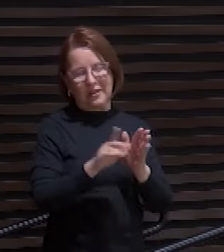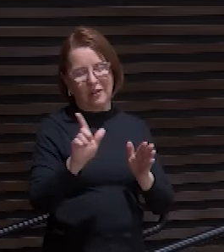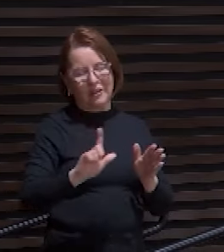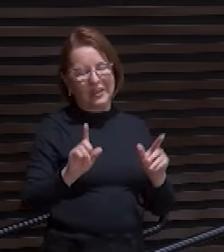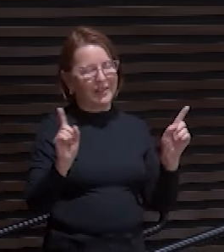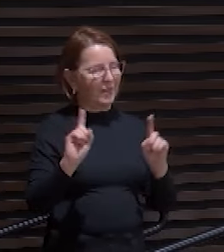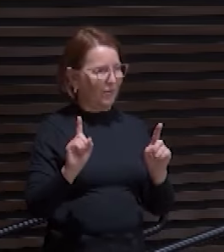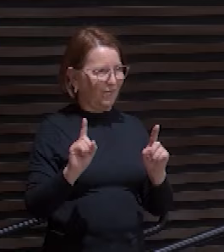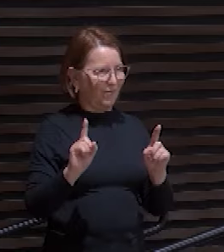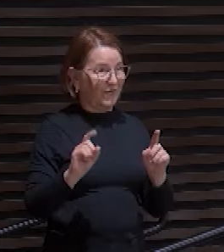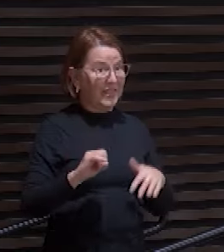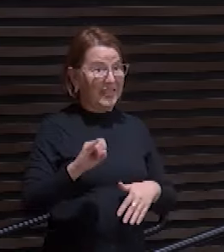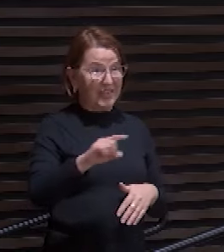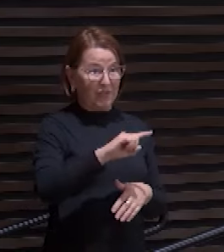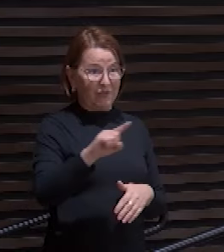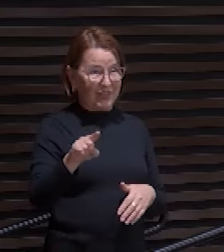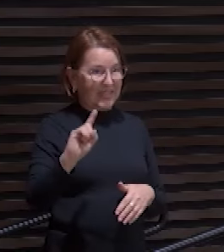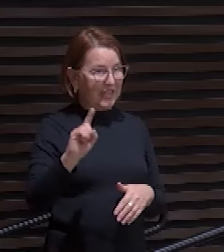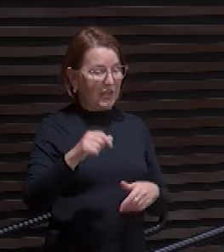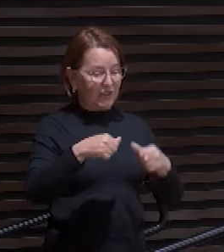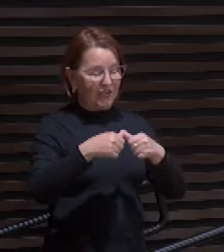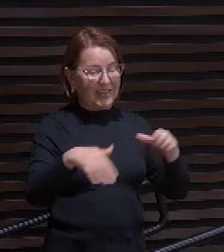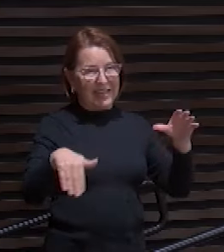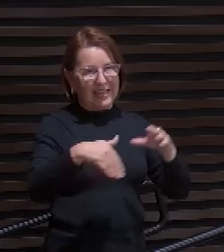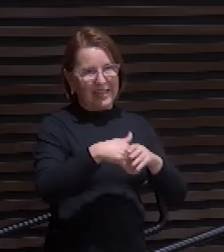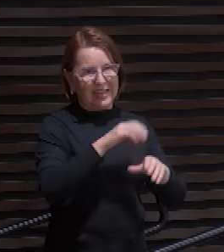em Cristo, você está perdido.